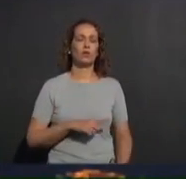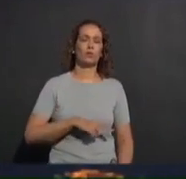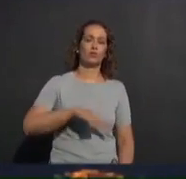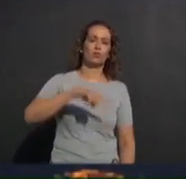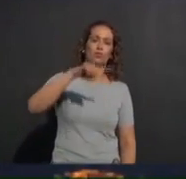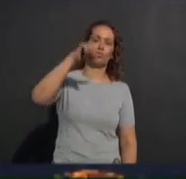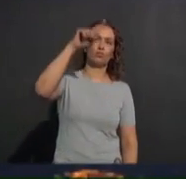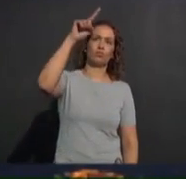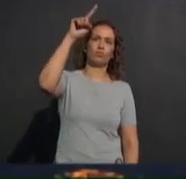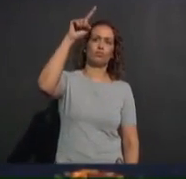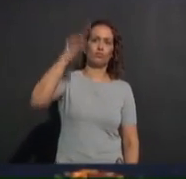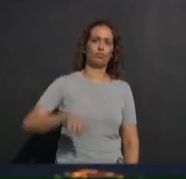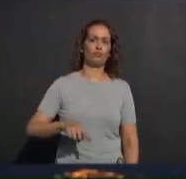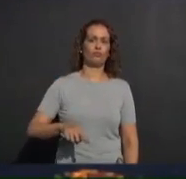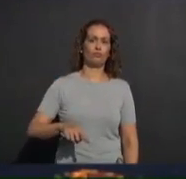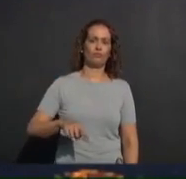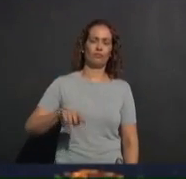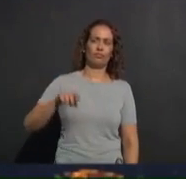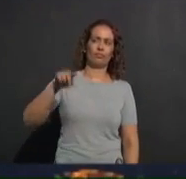logo em seguida.